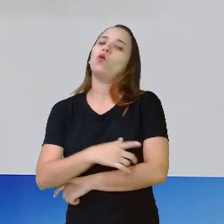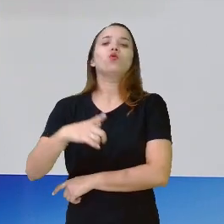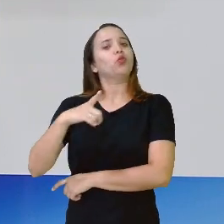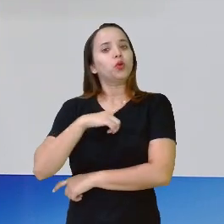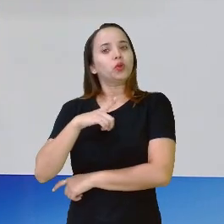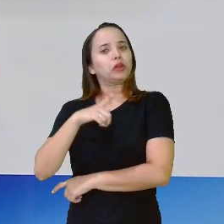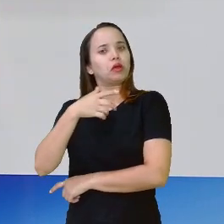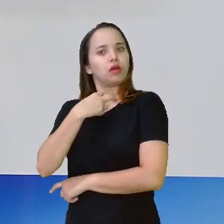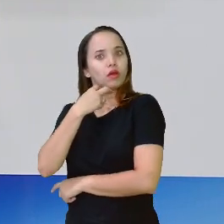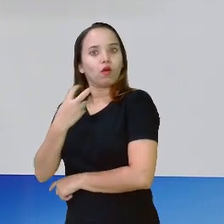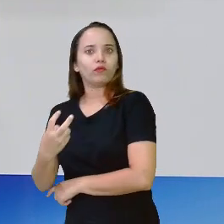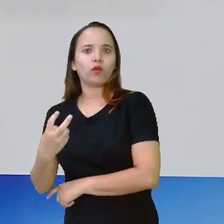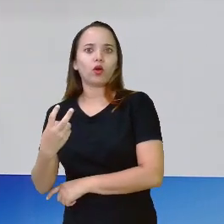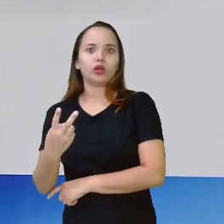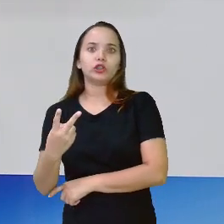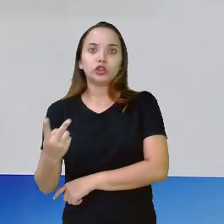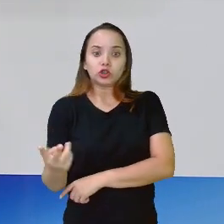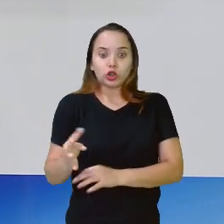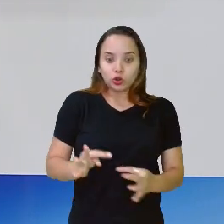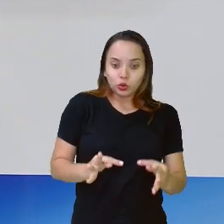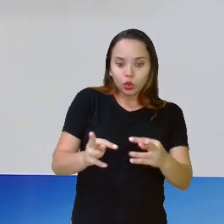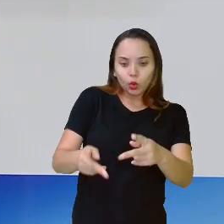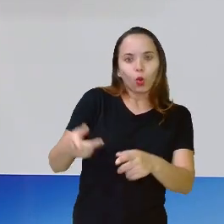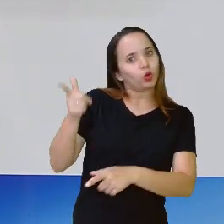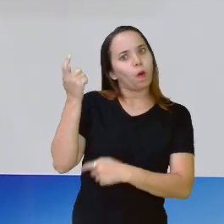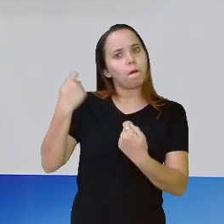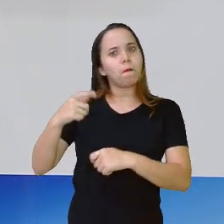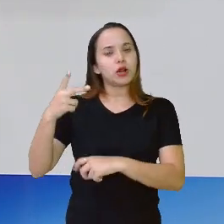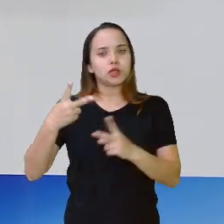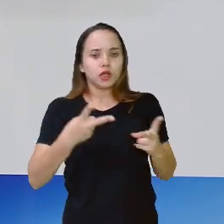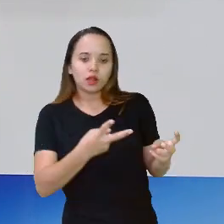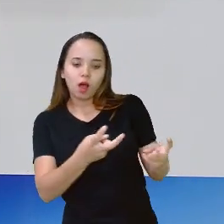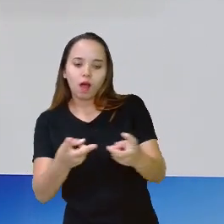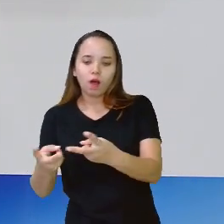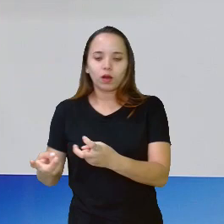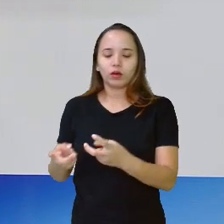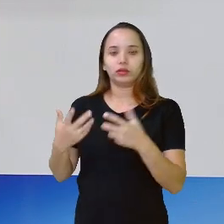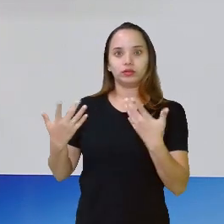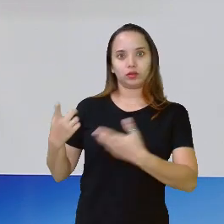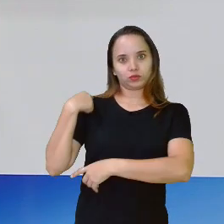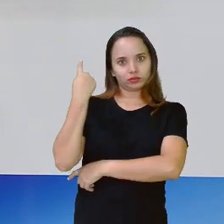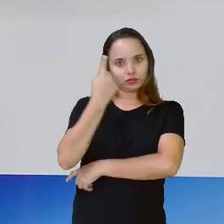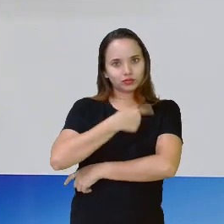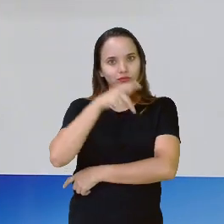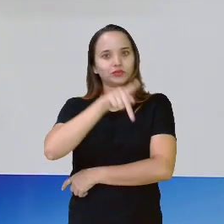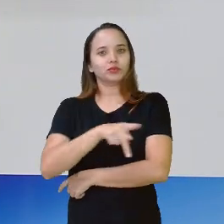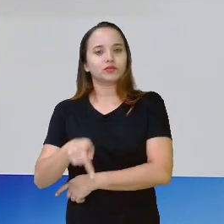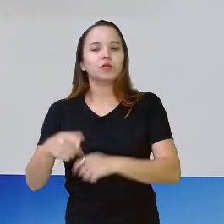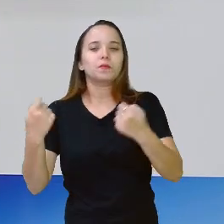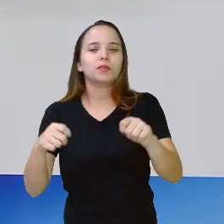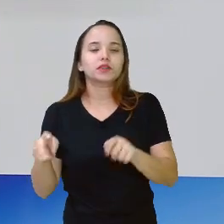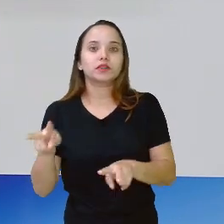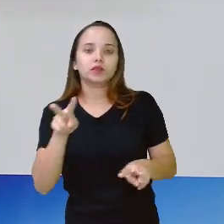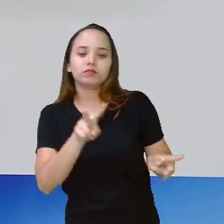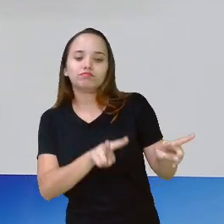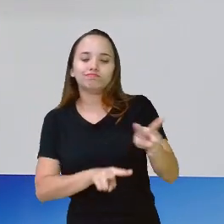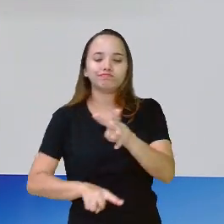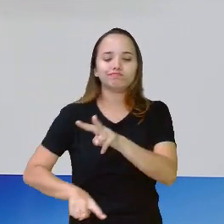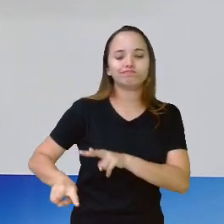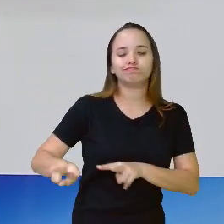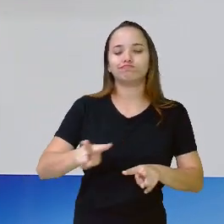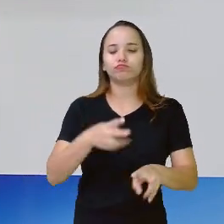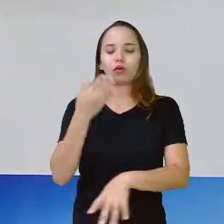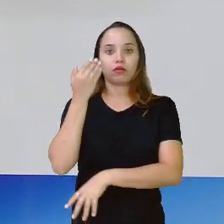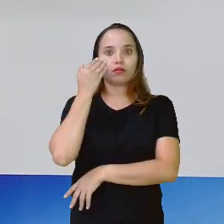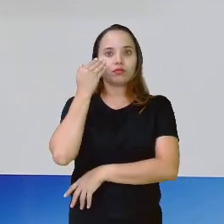ser percebido. Então, é importante o olhar do professor, o que precisamos considerar na sala de aula